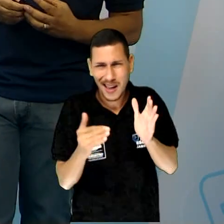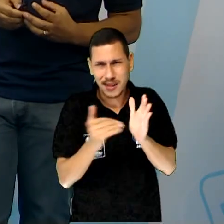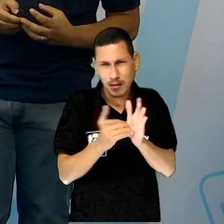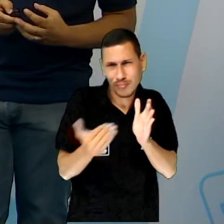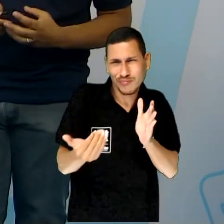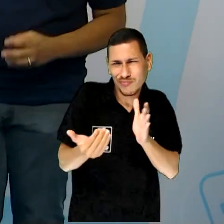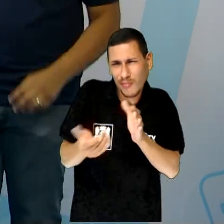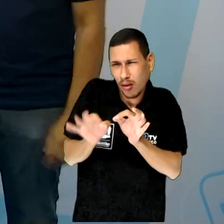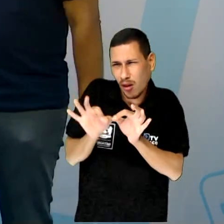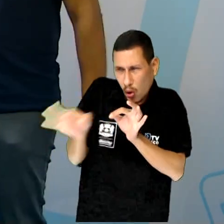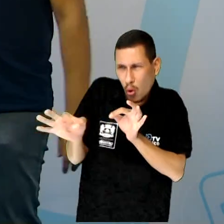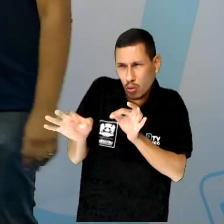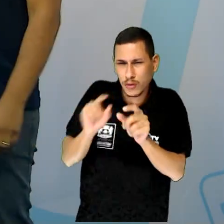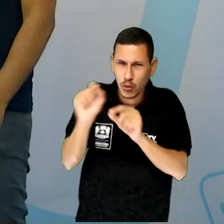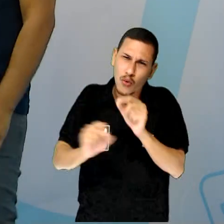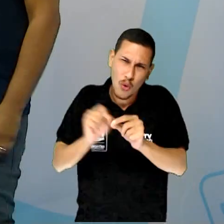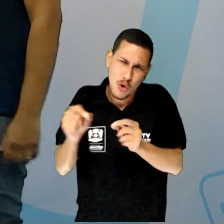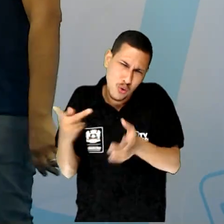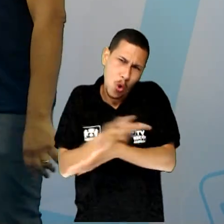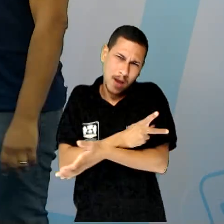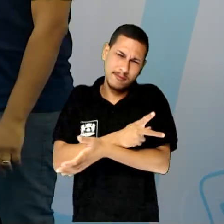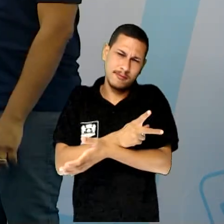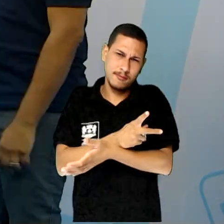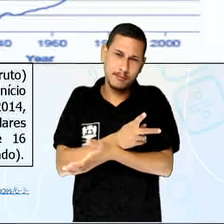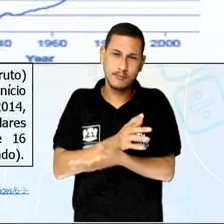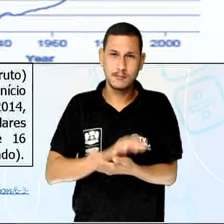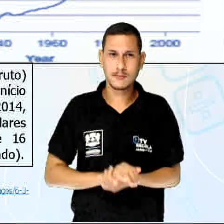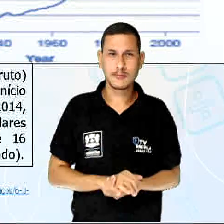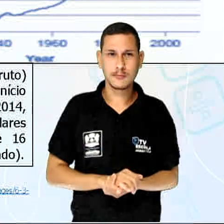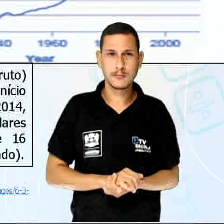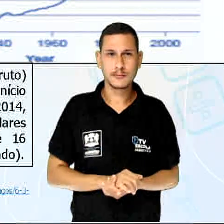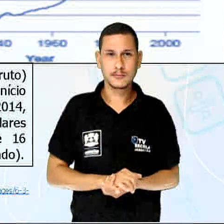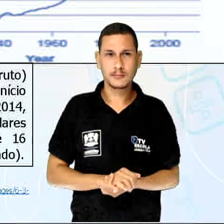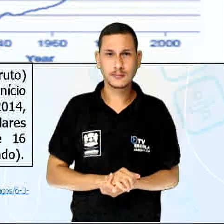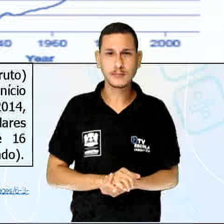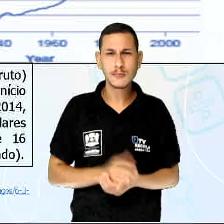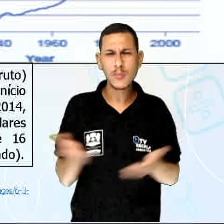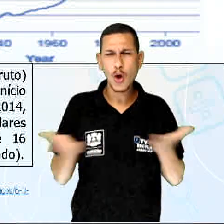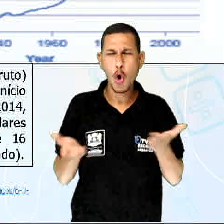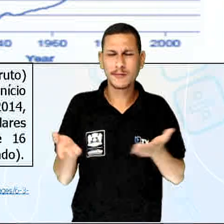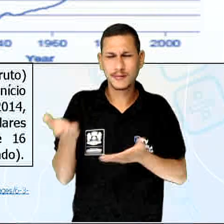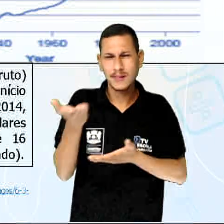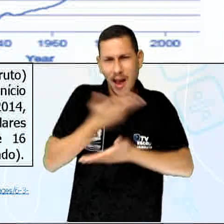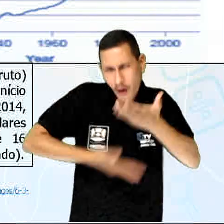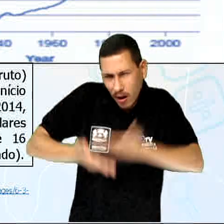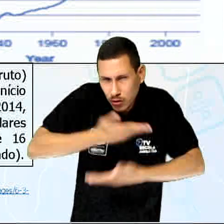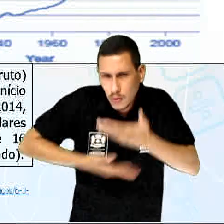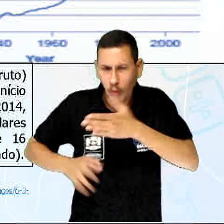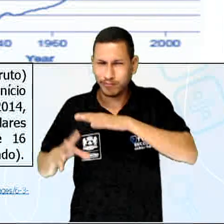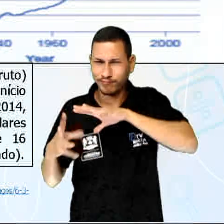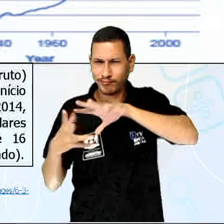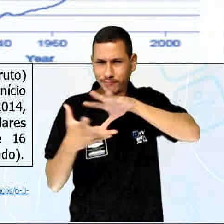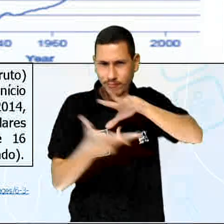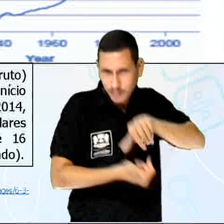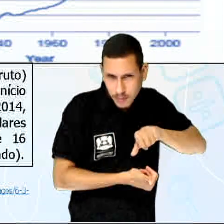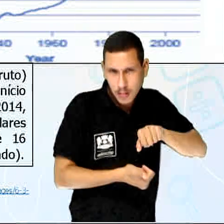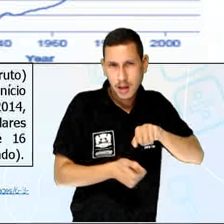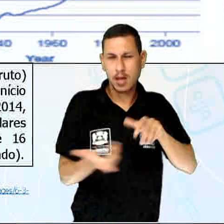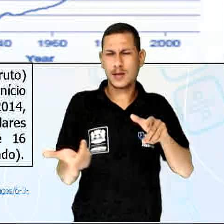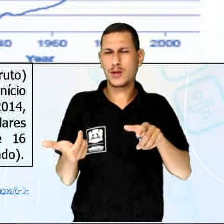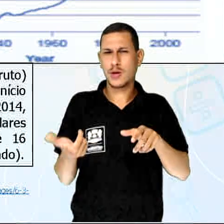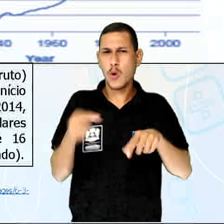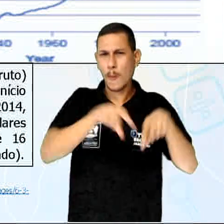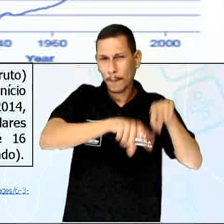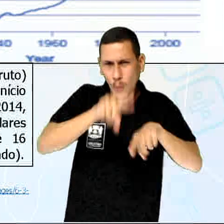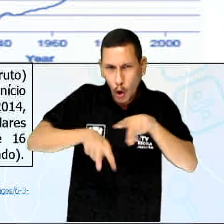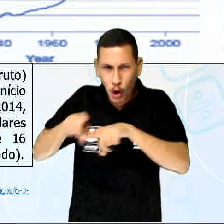próprio contexto. Seguindo aqui, neste outro slide nós vamos ter as relações internacionais, o PIB e